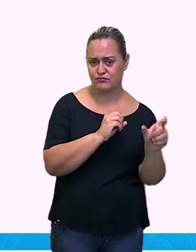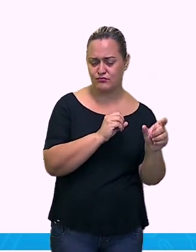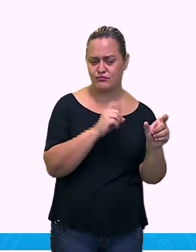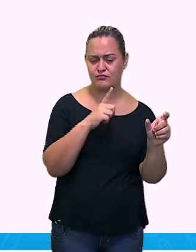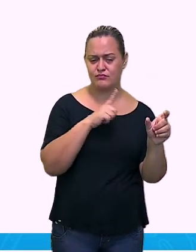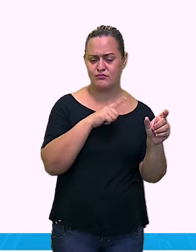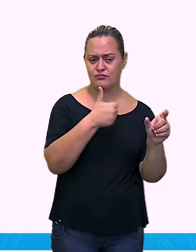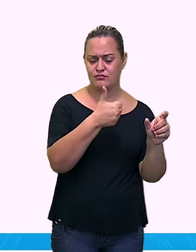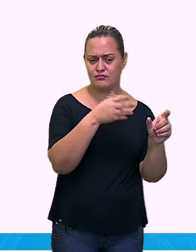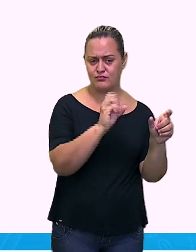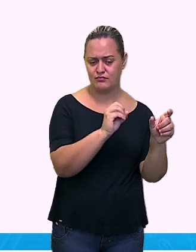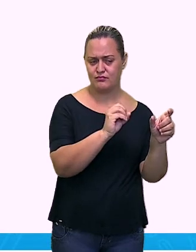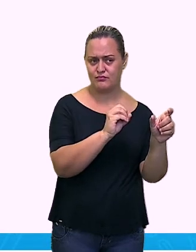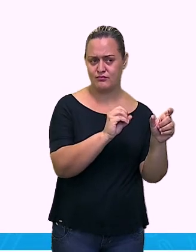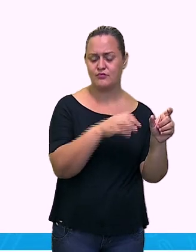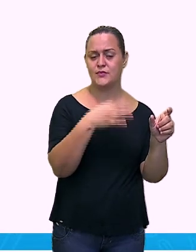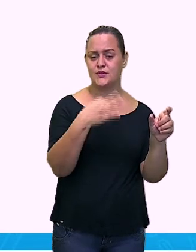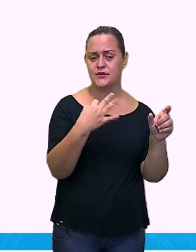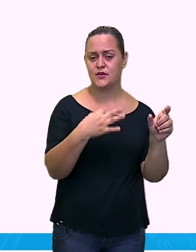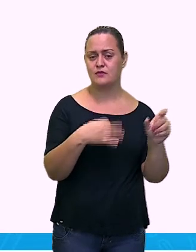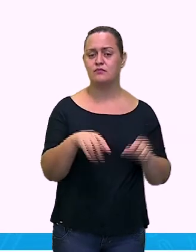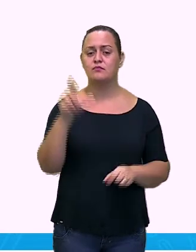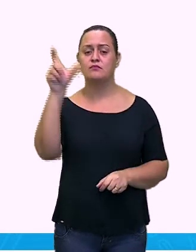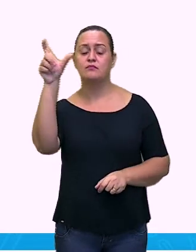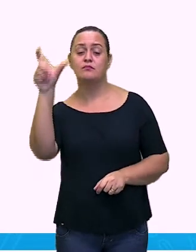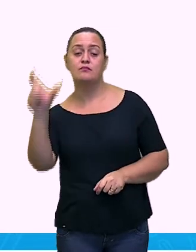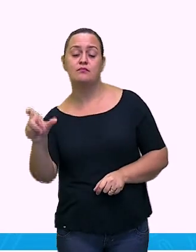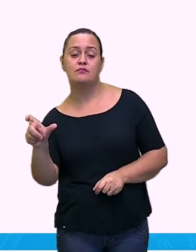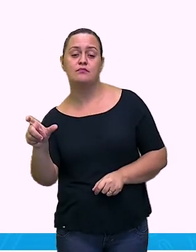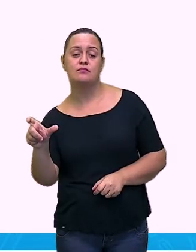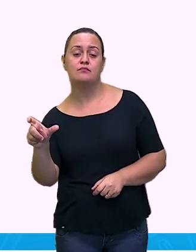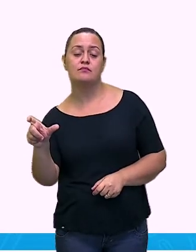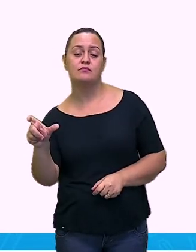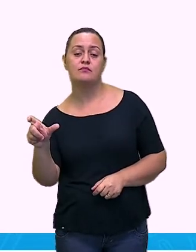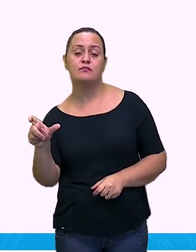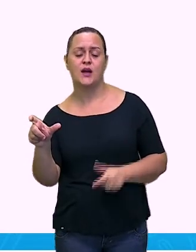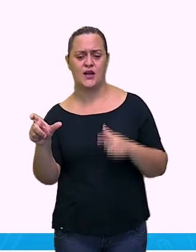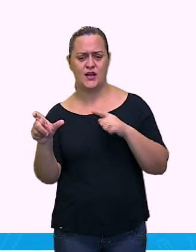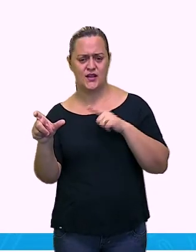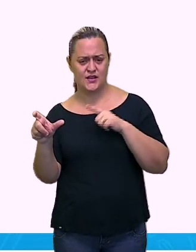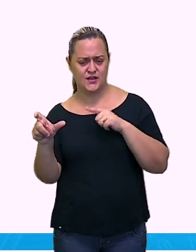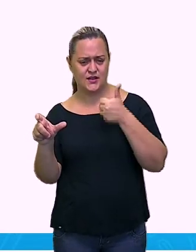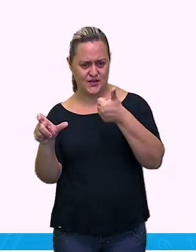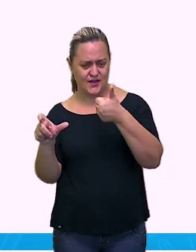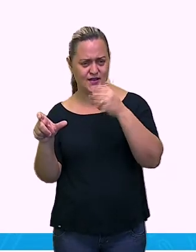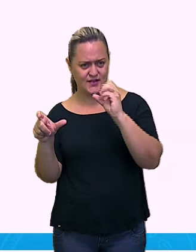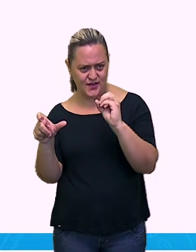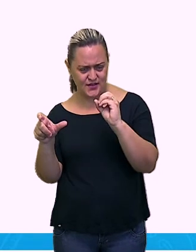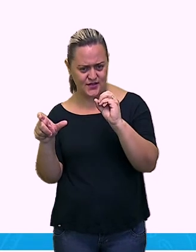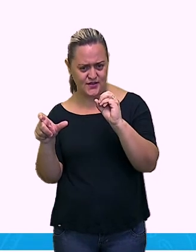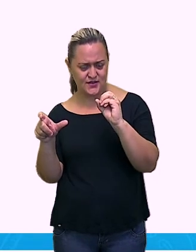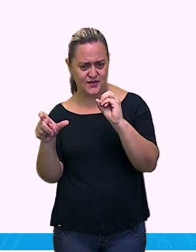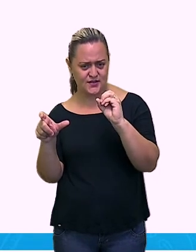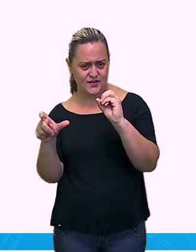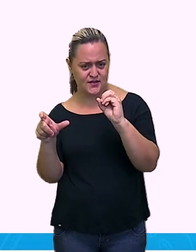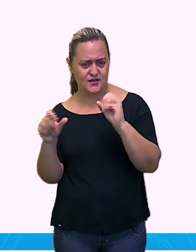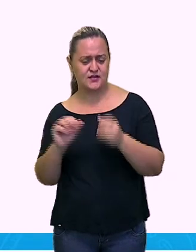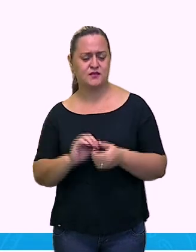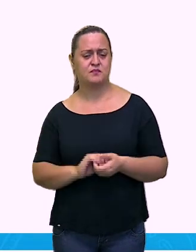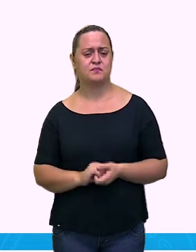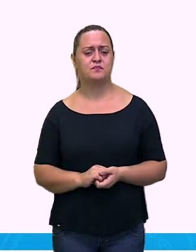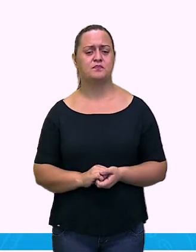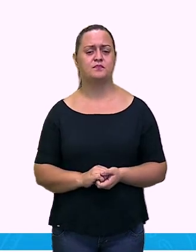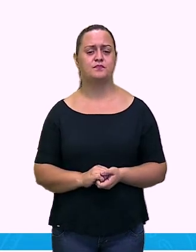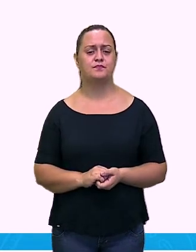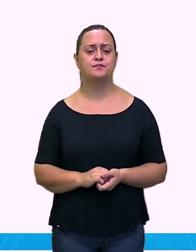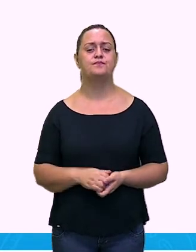8 9 10 1 2 3 4 5 6 7